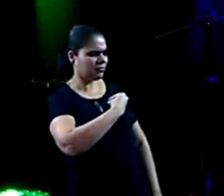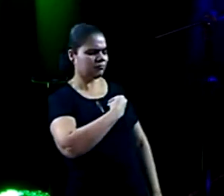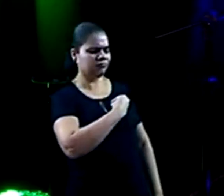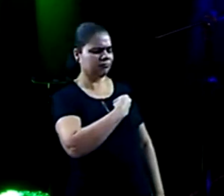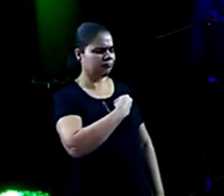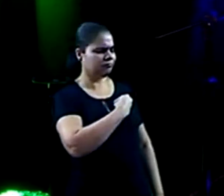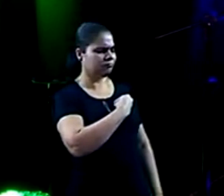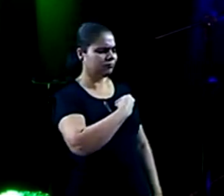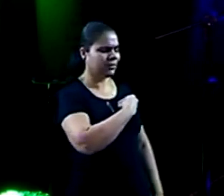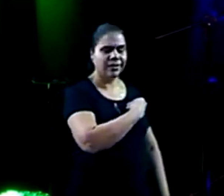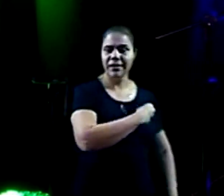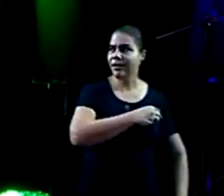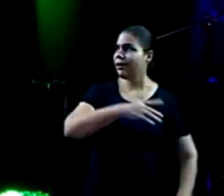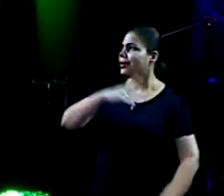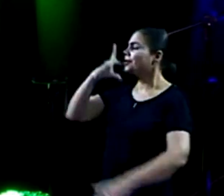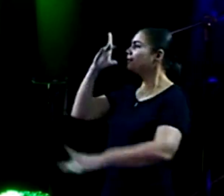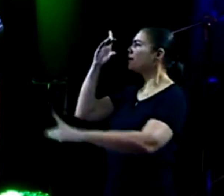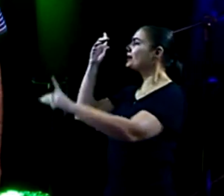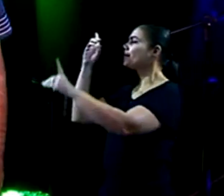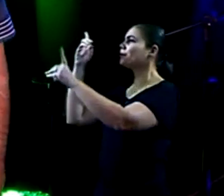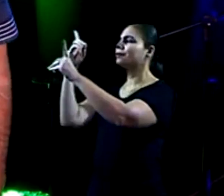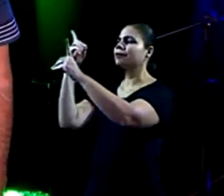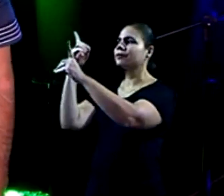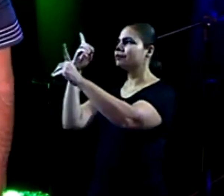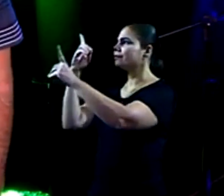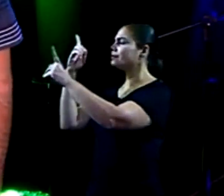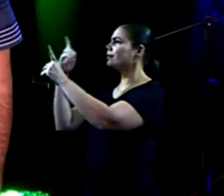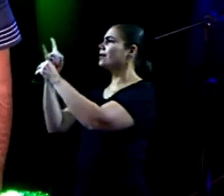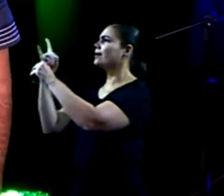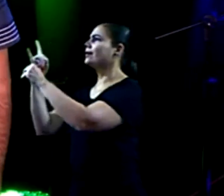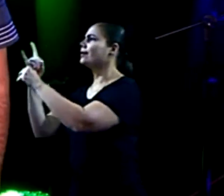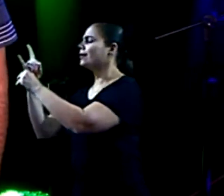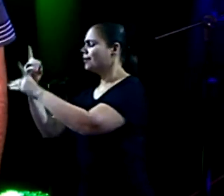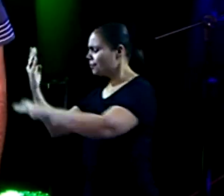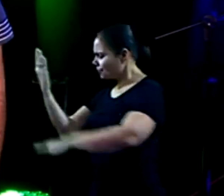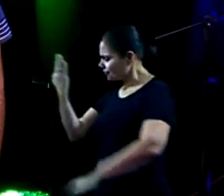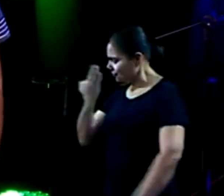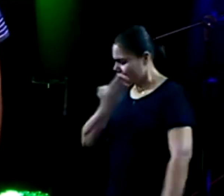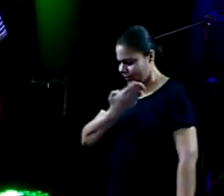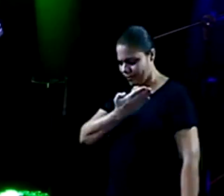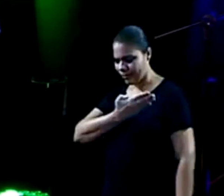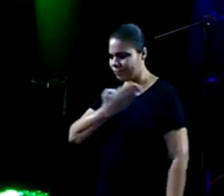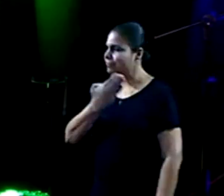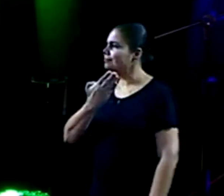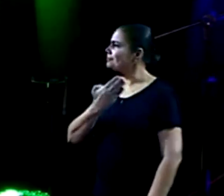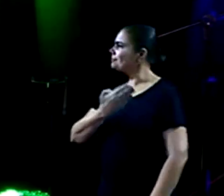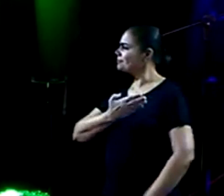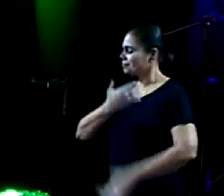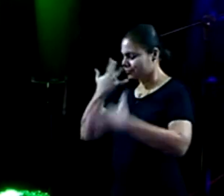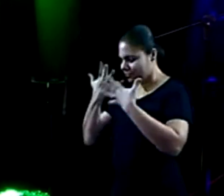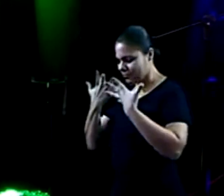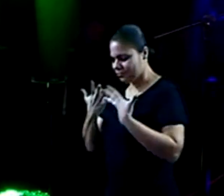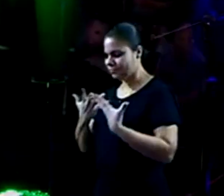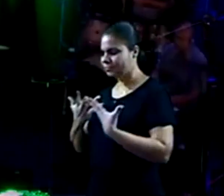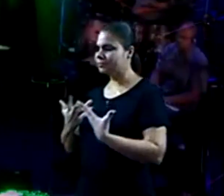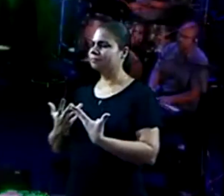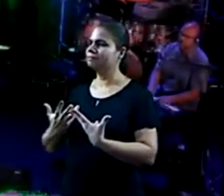surpreendeu. Quando todos me deixaram, ele me